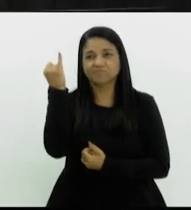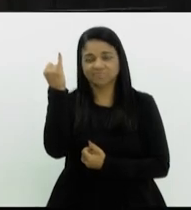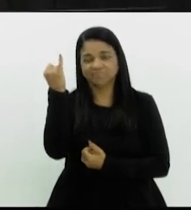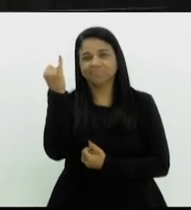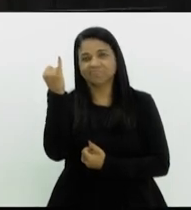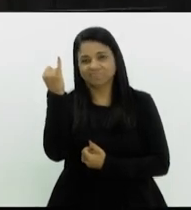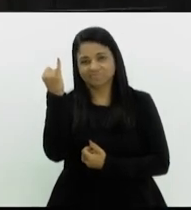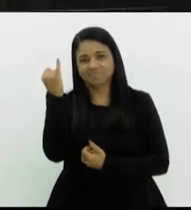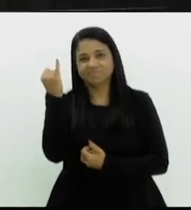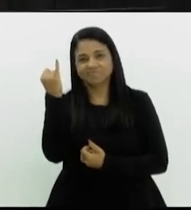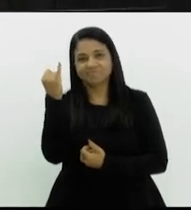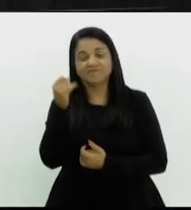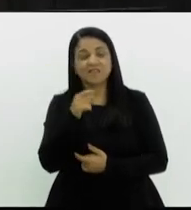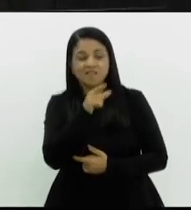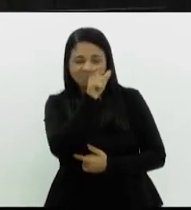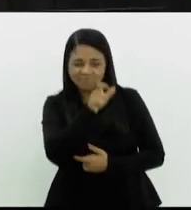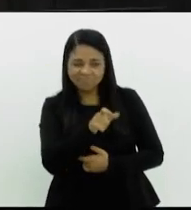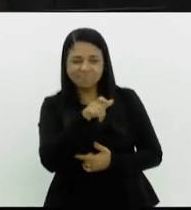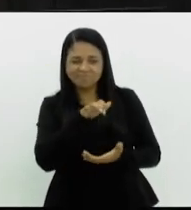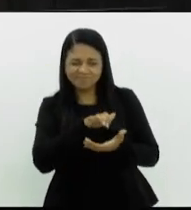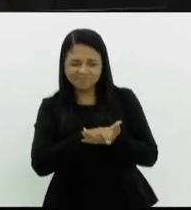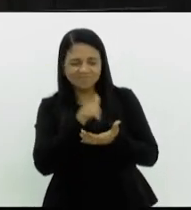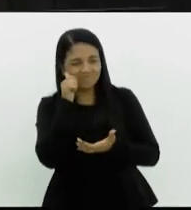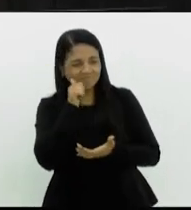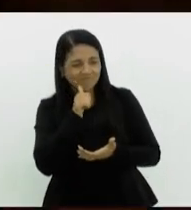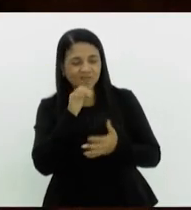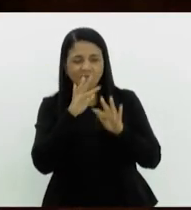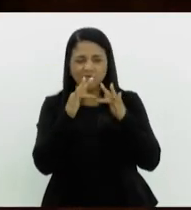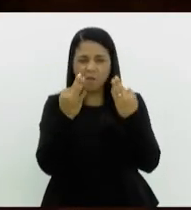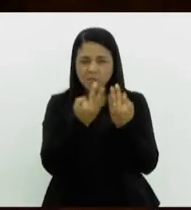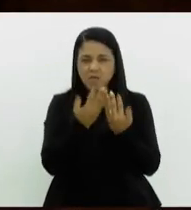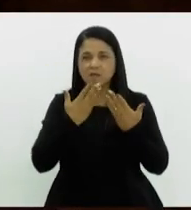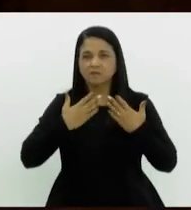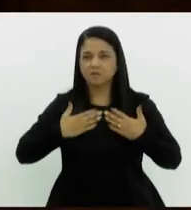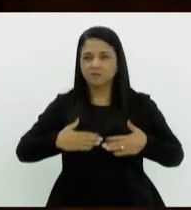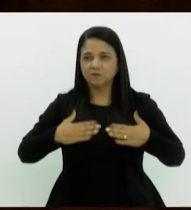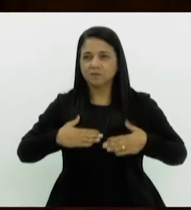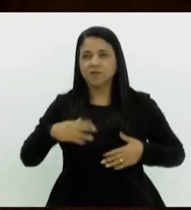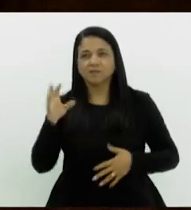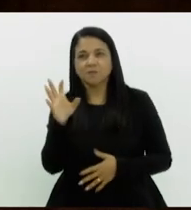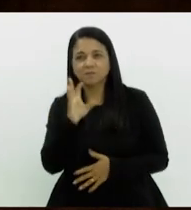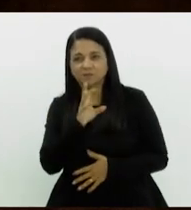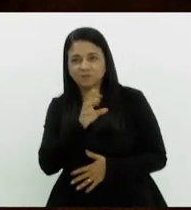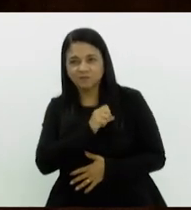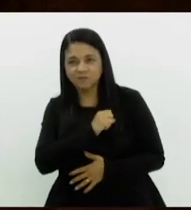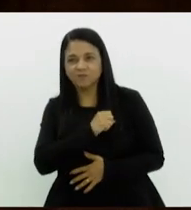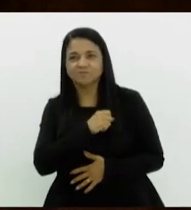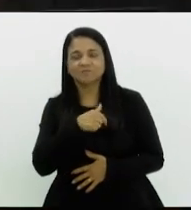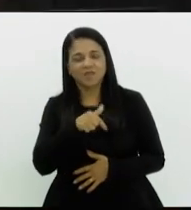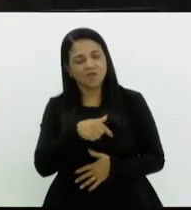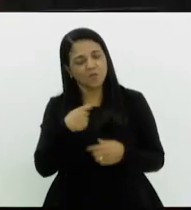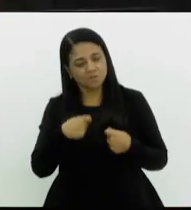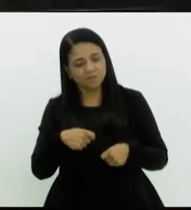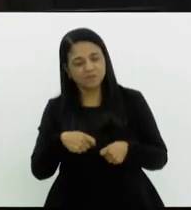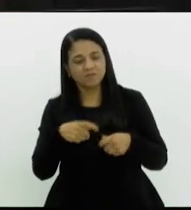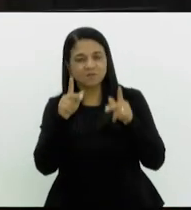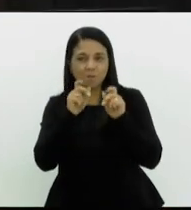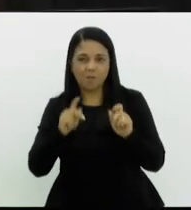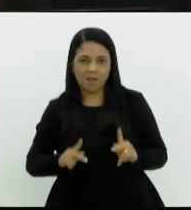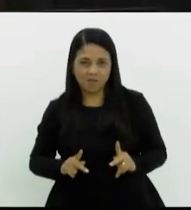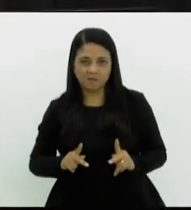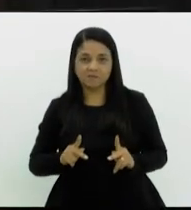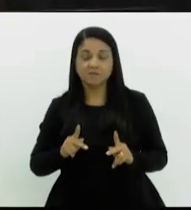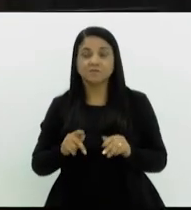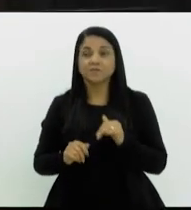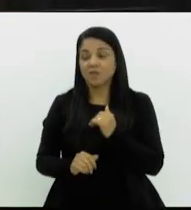a família, e ela é tudo isso para mim, é a família, é a tranquilidade, é a paixão, é a paz que eu preciso ter. Do lado